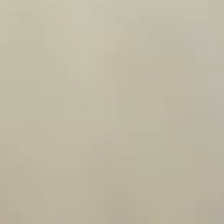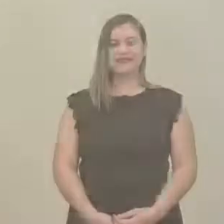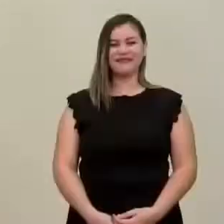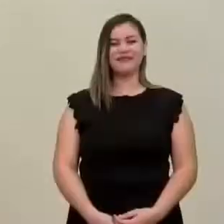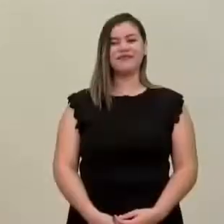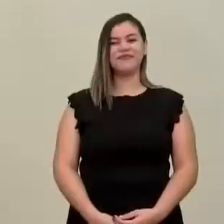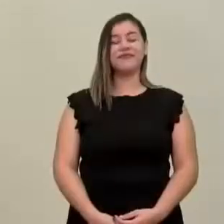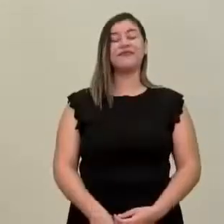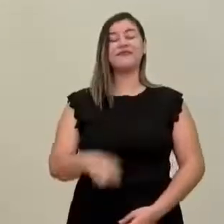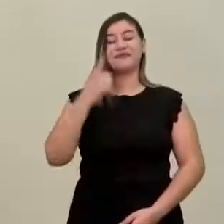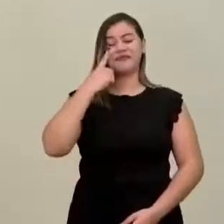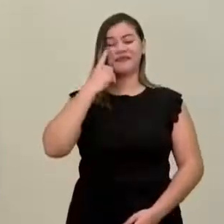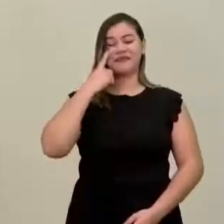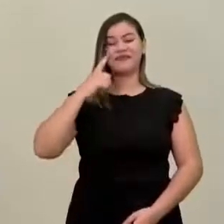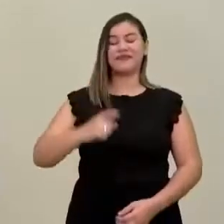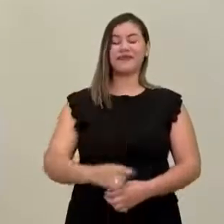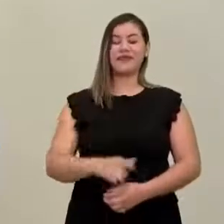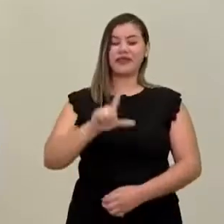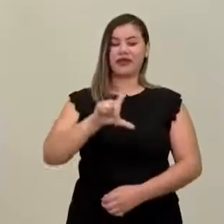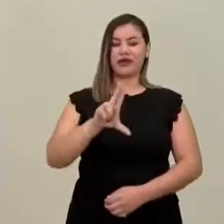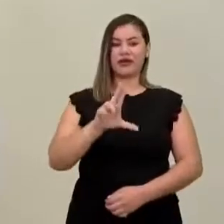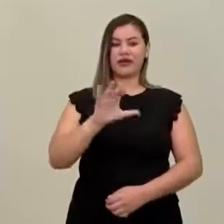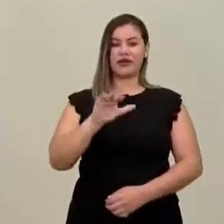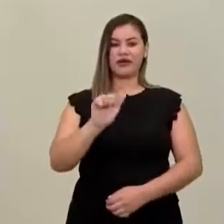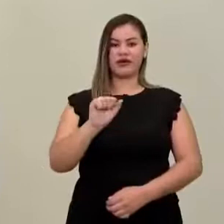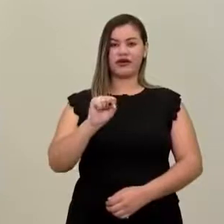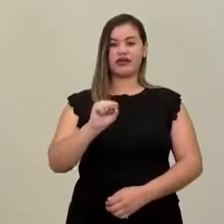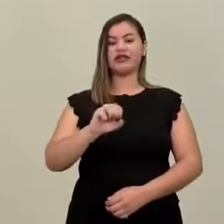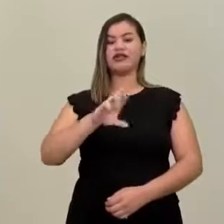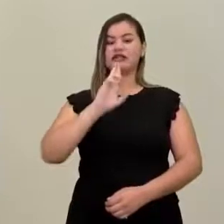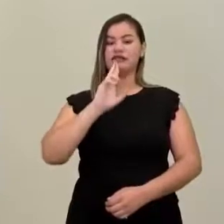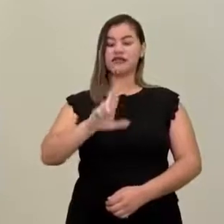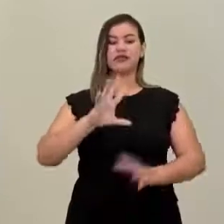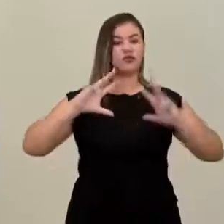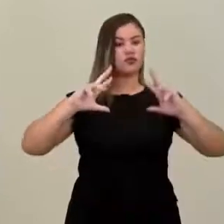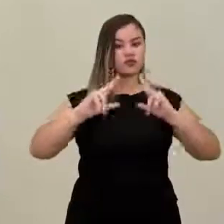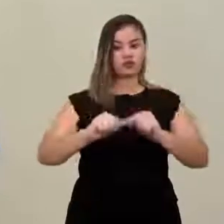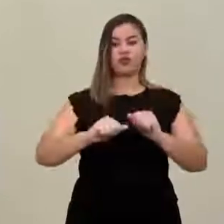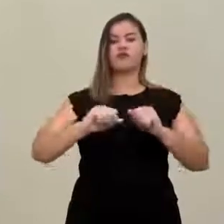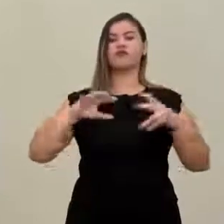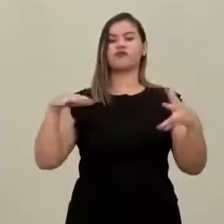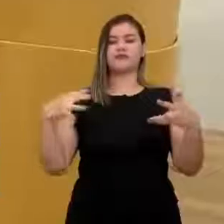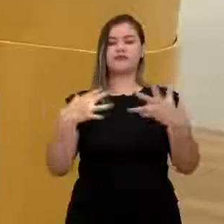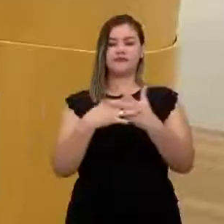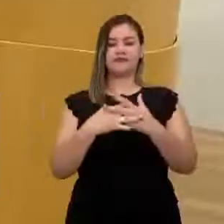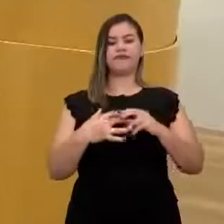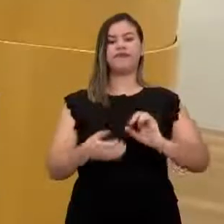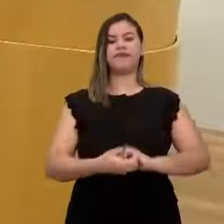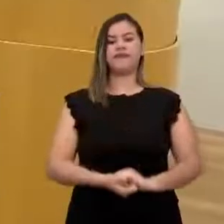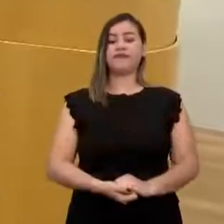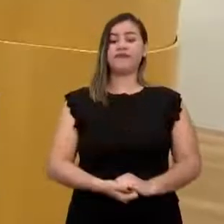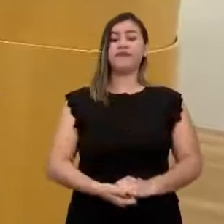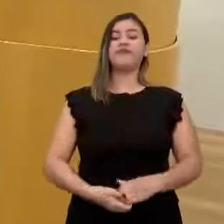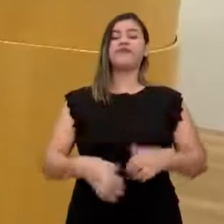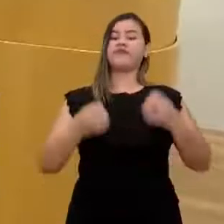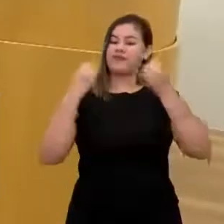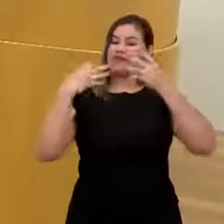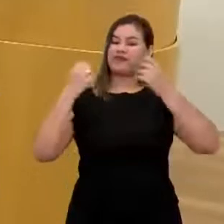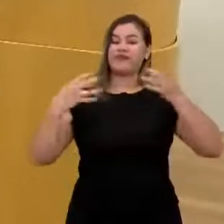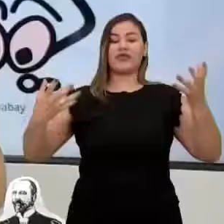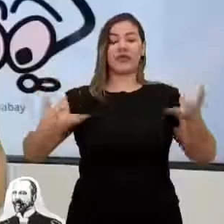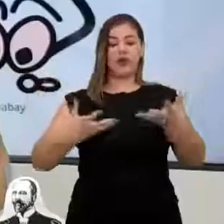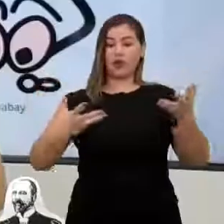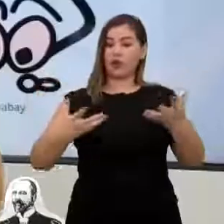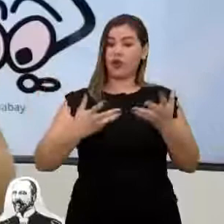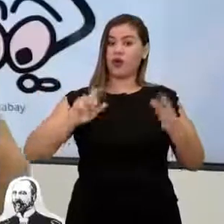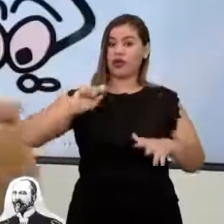Vamos lá, Jana. O Lucas Eduardo da Promilena colocou: todos são cidadãos. Muito bem. Então, hoje, todos são